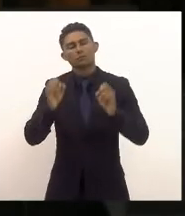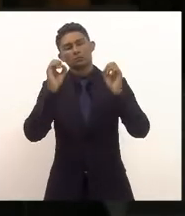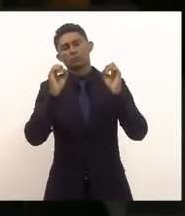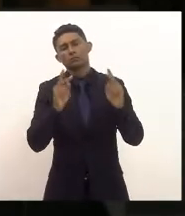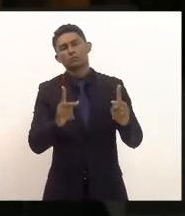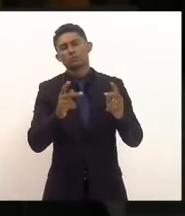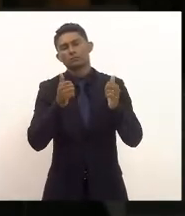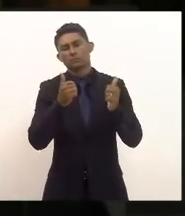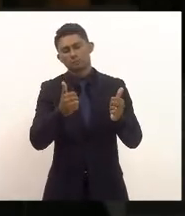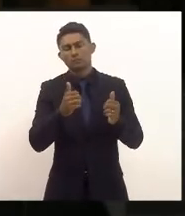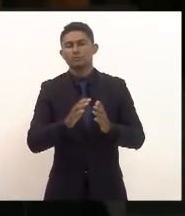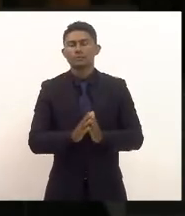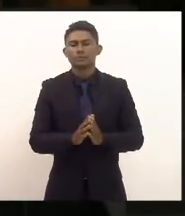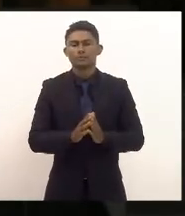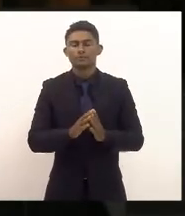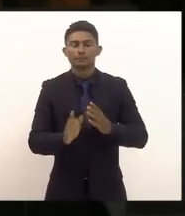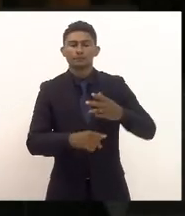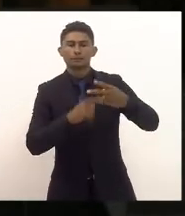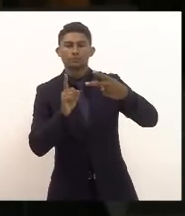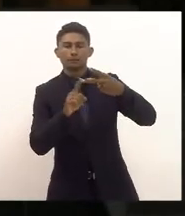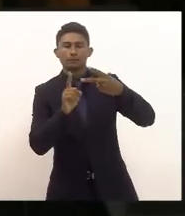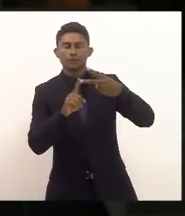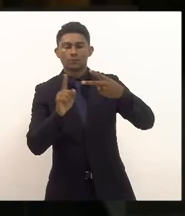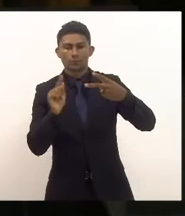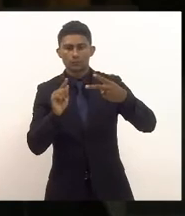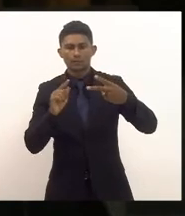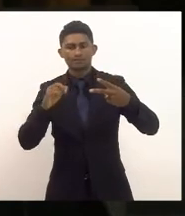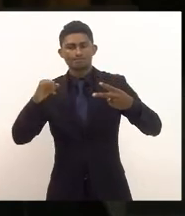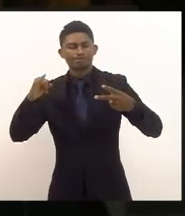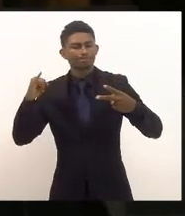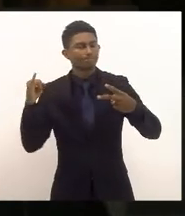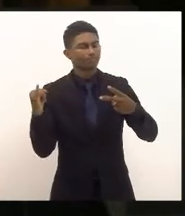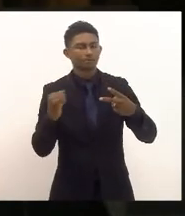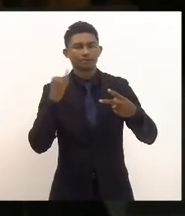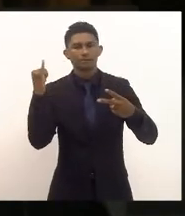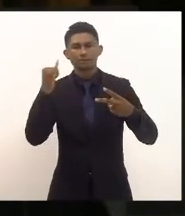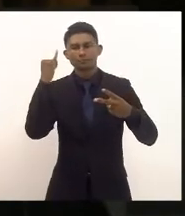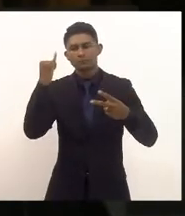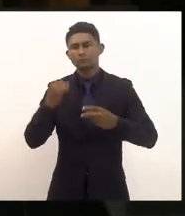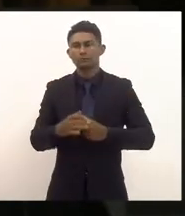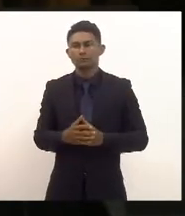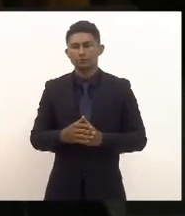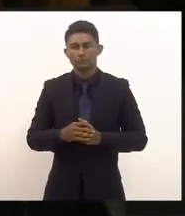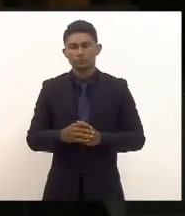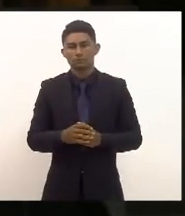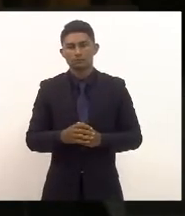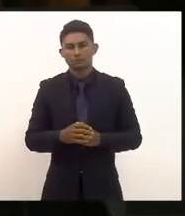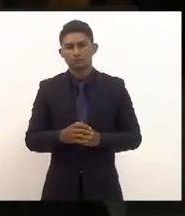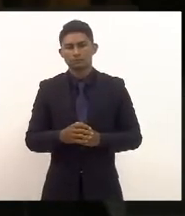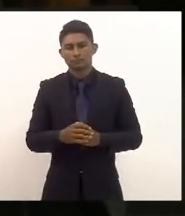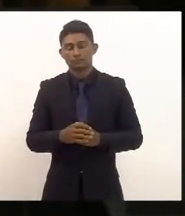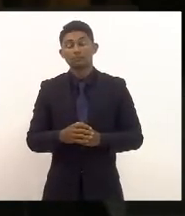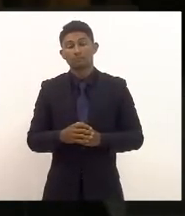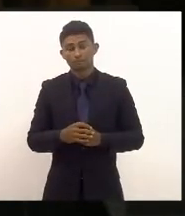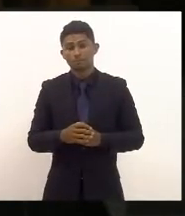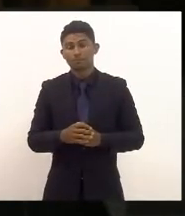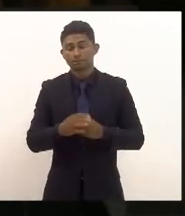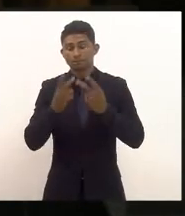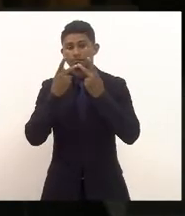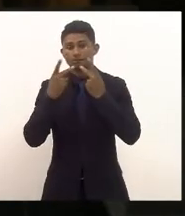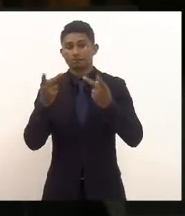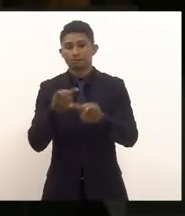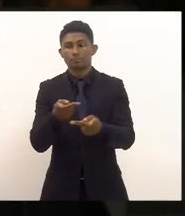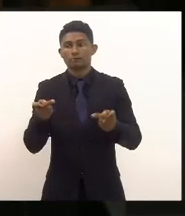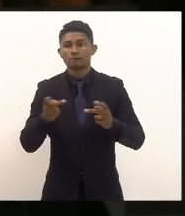em uma segunda questão seu presidente que é importante cima descer aqui veiculada